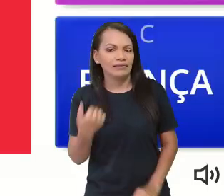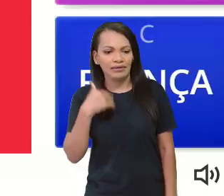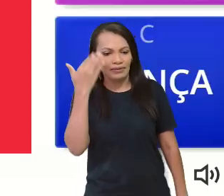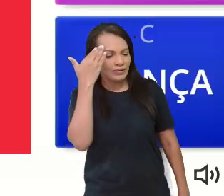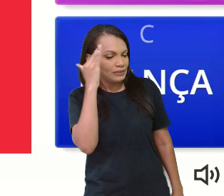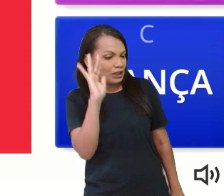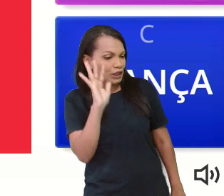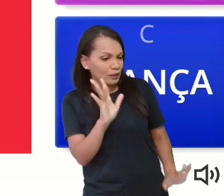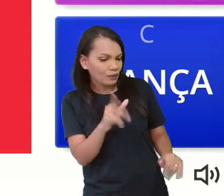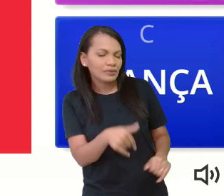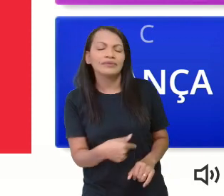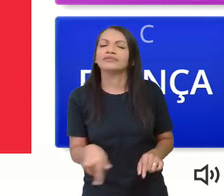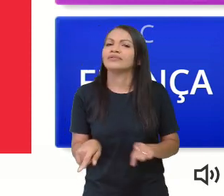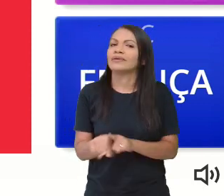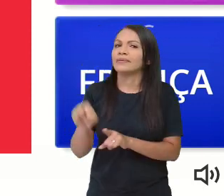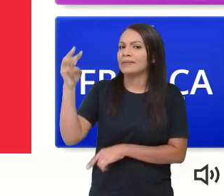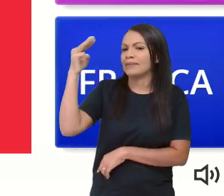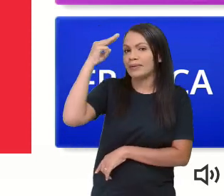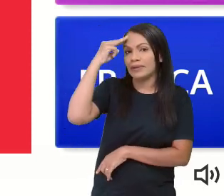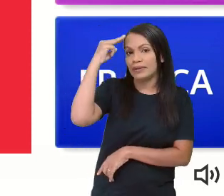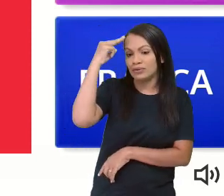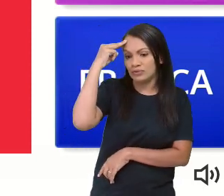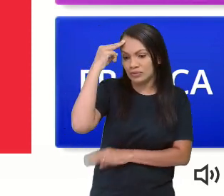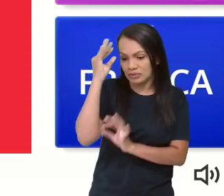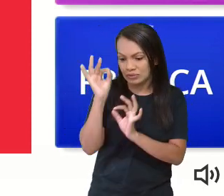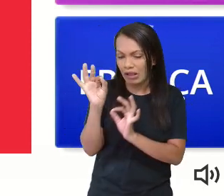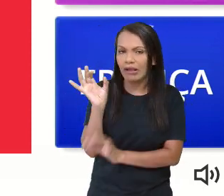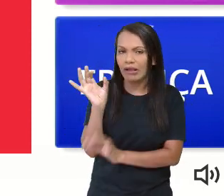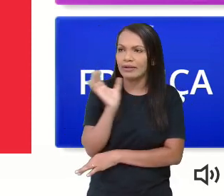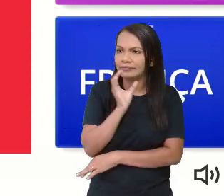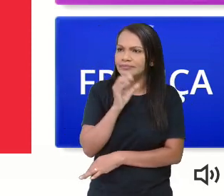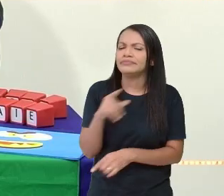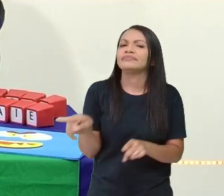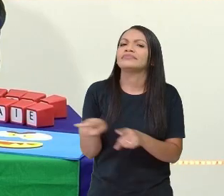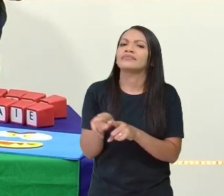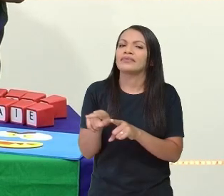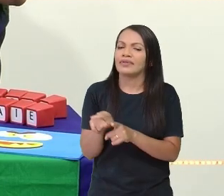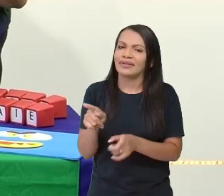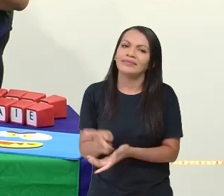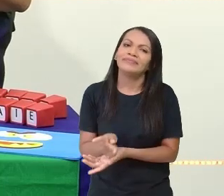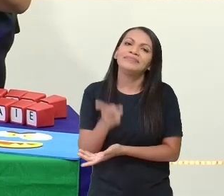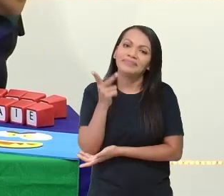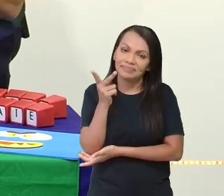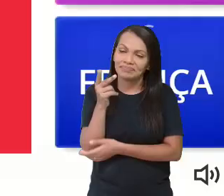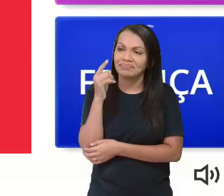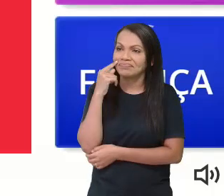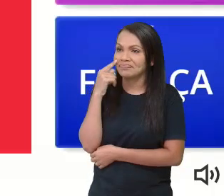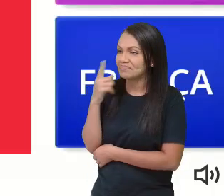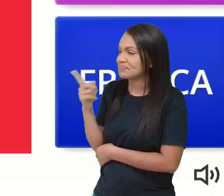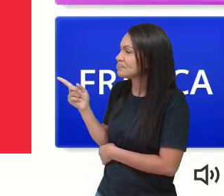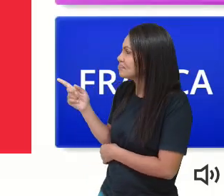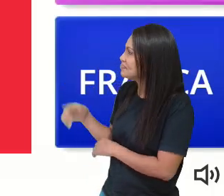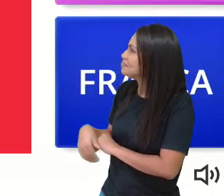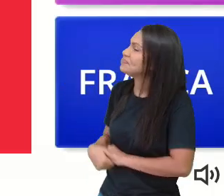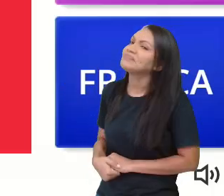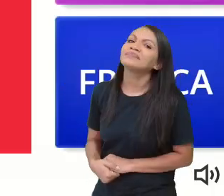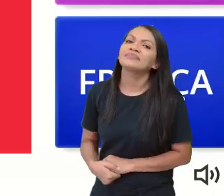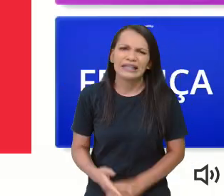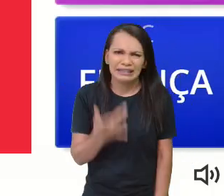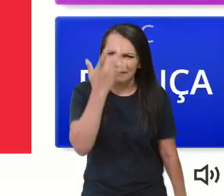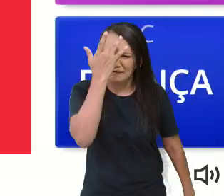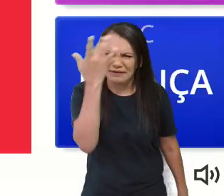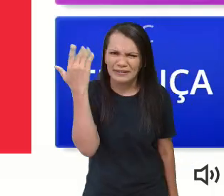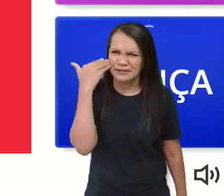gente também não memoriza. Não memoriza todas. De imediato. Isso também acontece no jogo da velha. Agora eu quero saber dessa daí. Essa daí tá